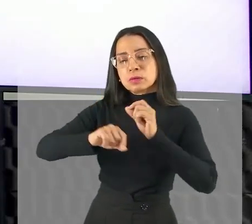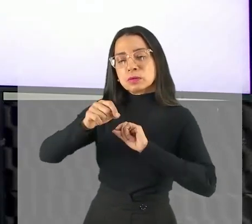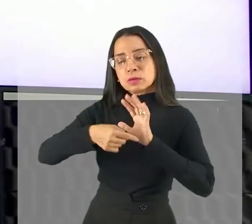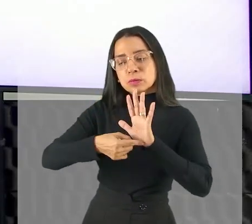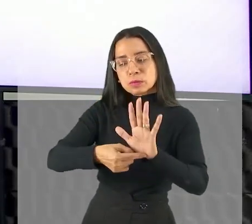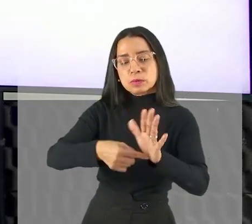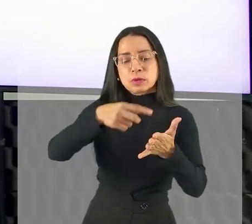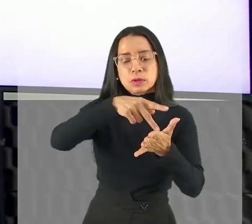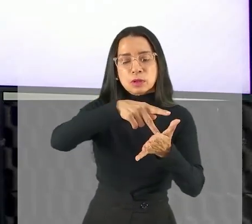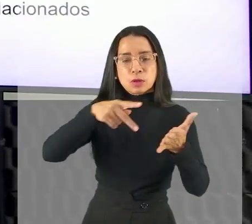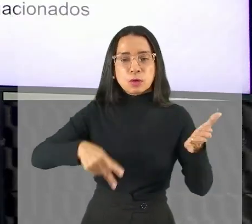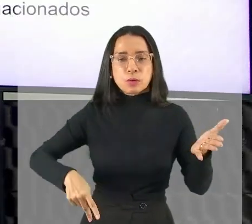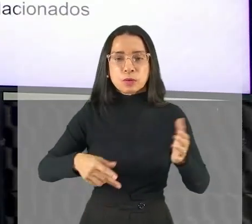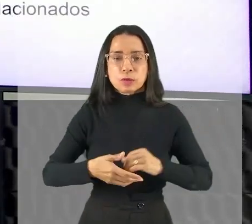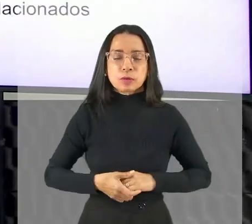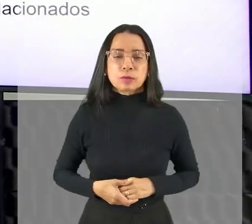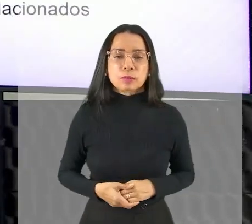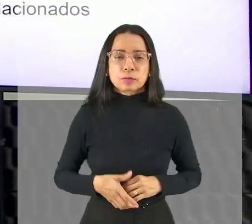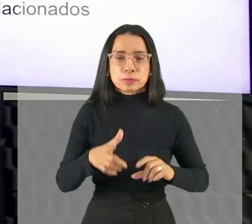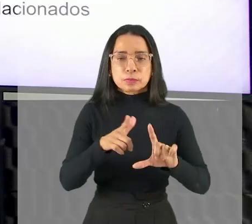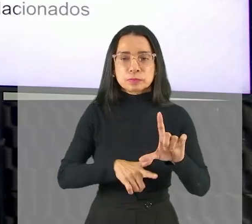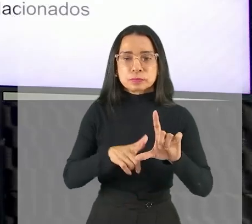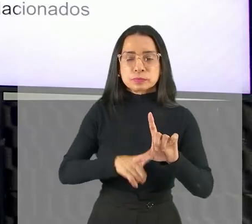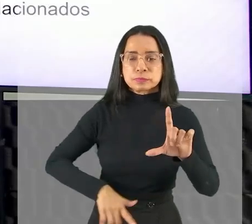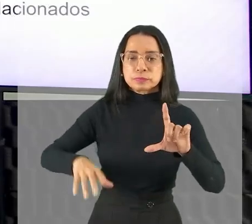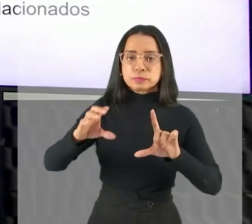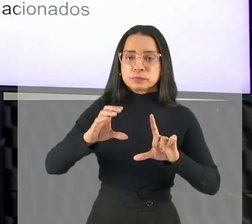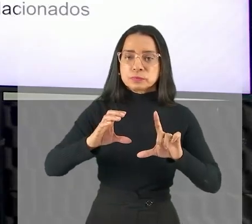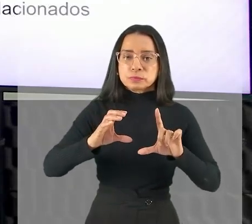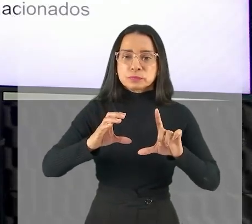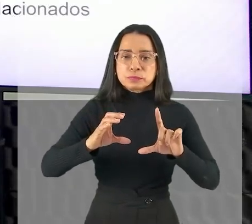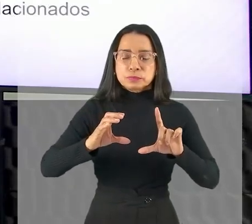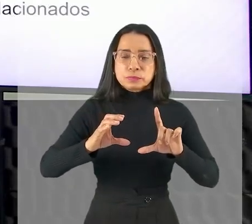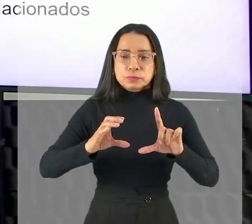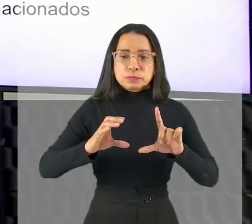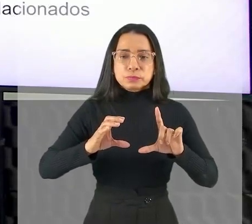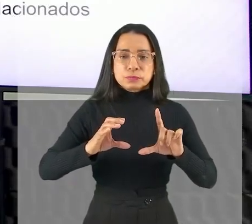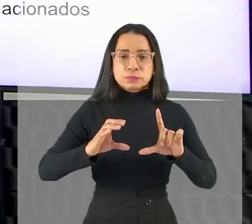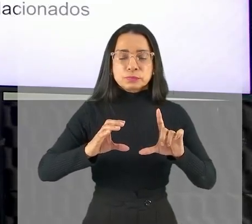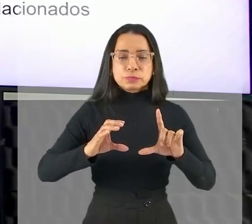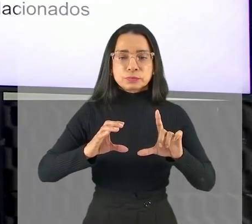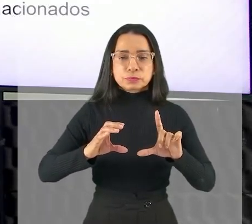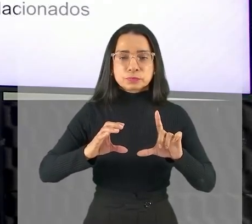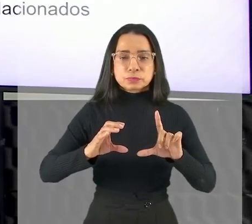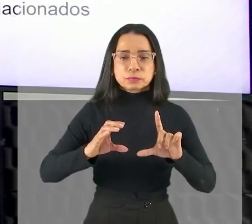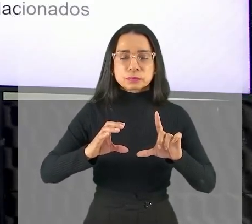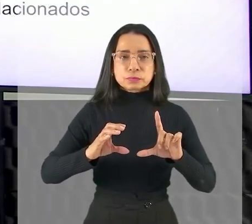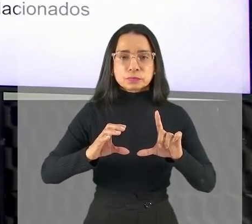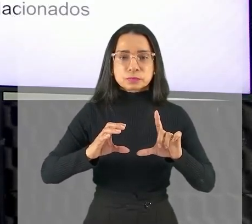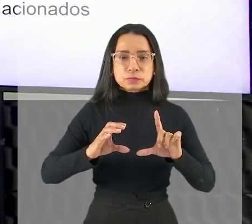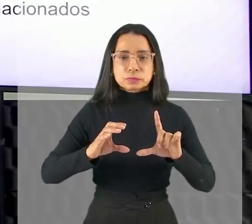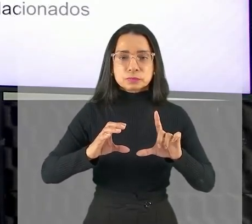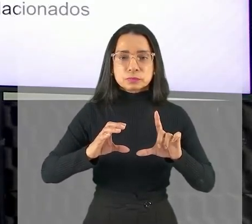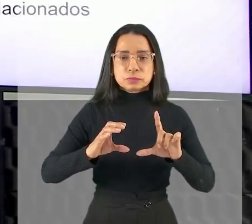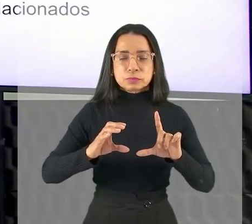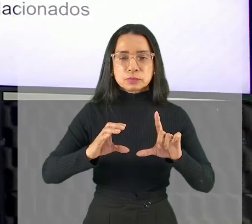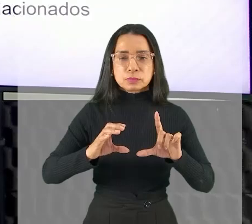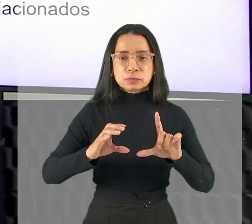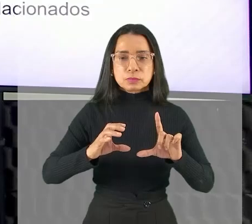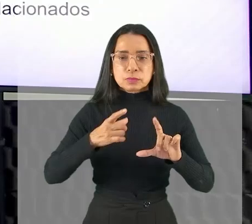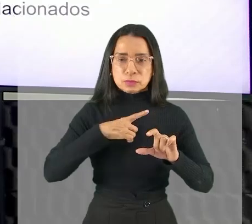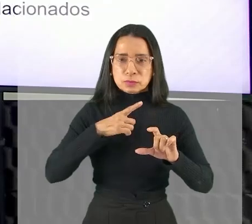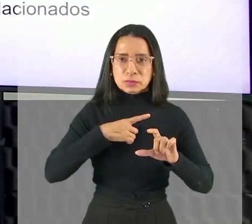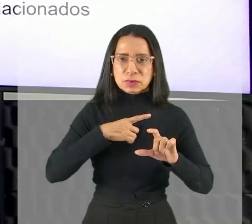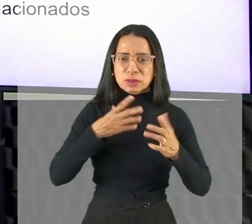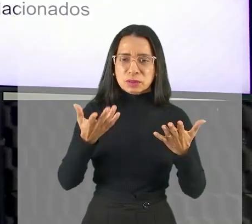no poema. Alternativa C, sublimação do desejo por meio da espiritualização. A gente tem